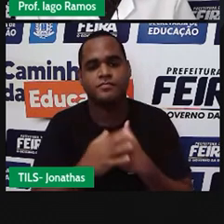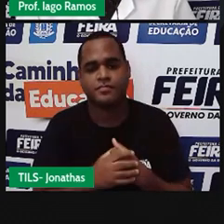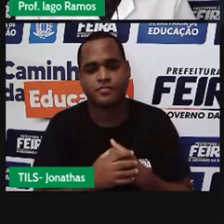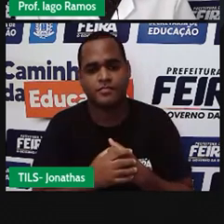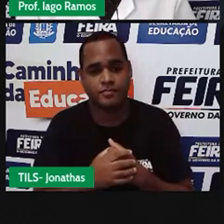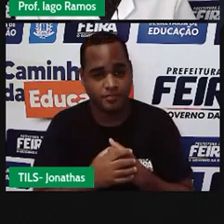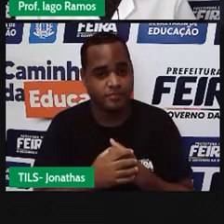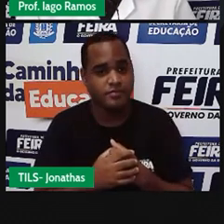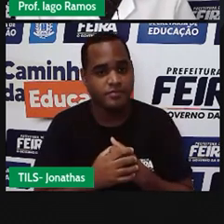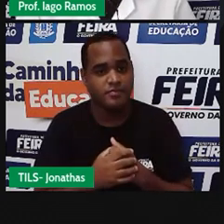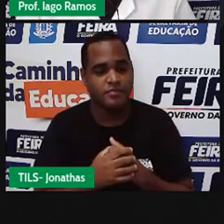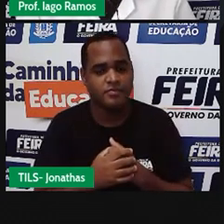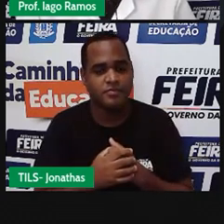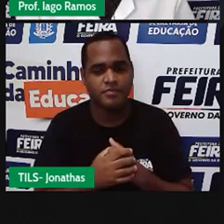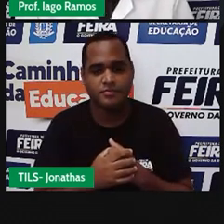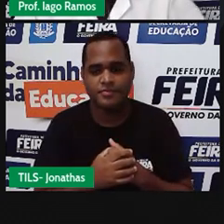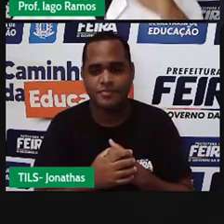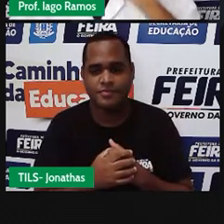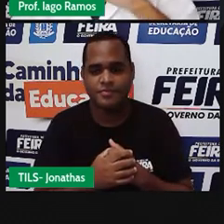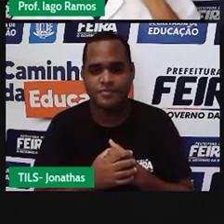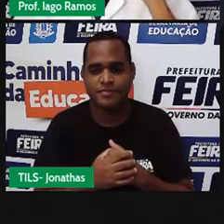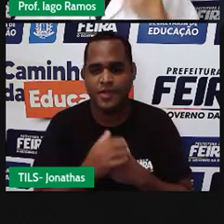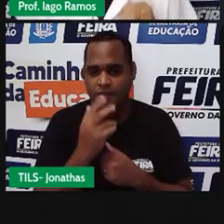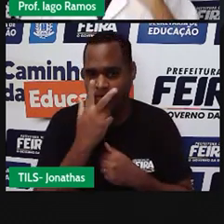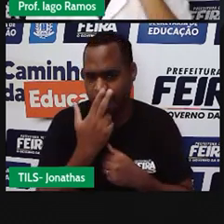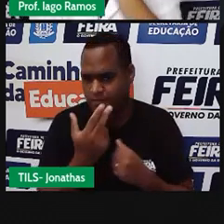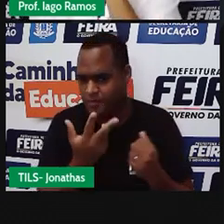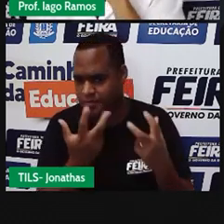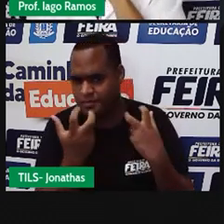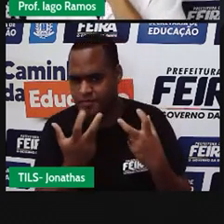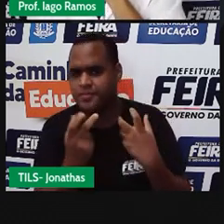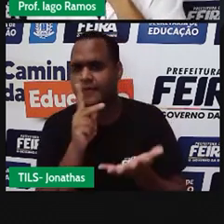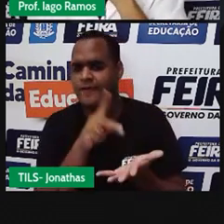Oi e aí será que até aqui